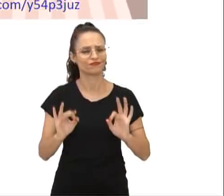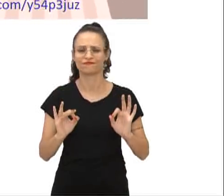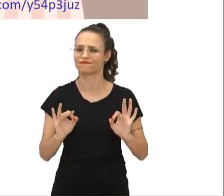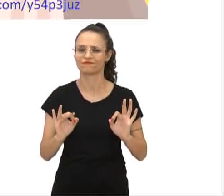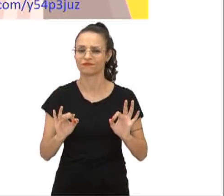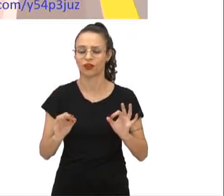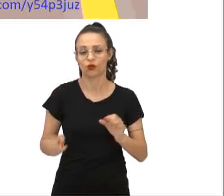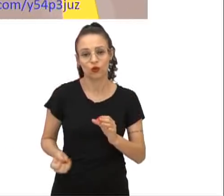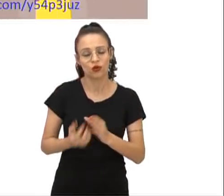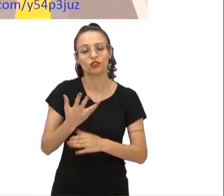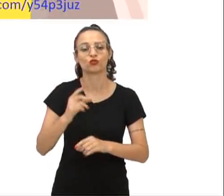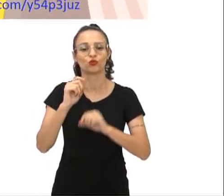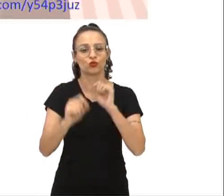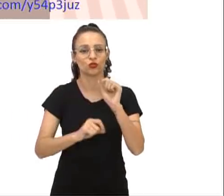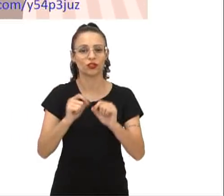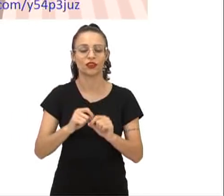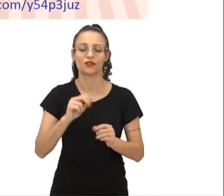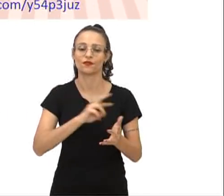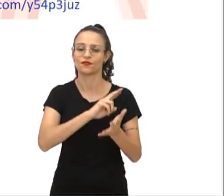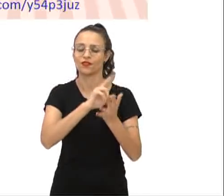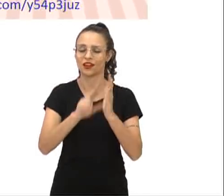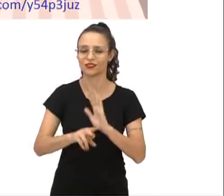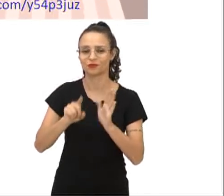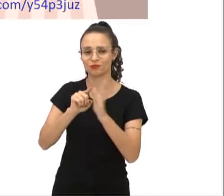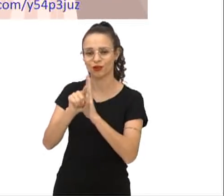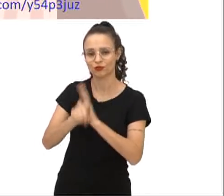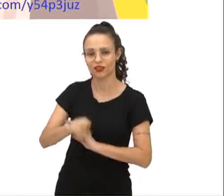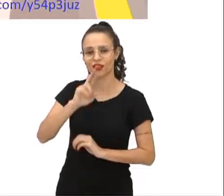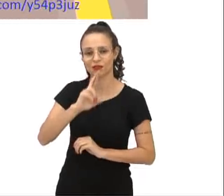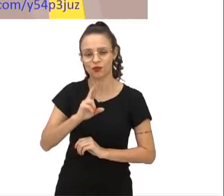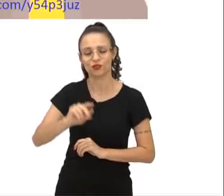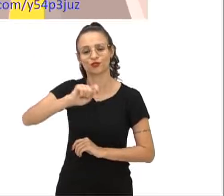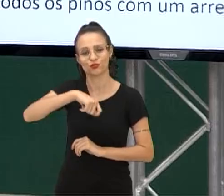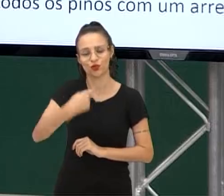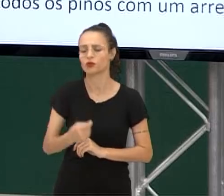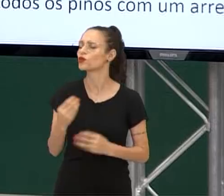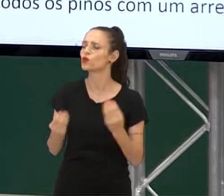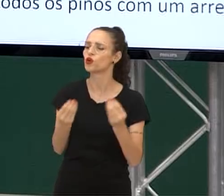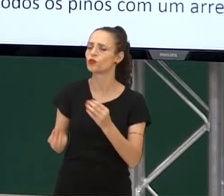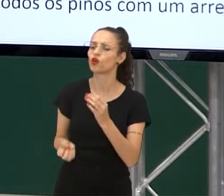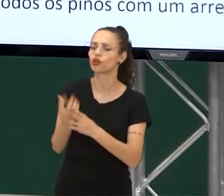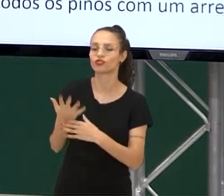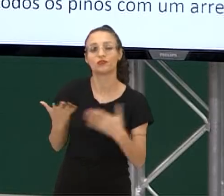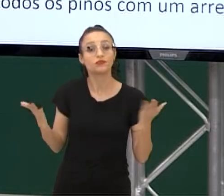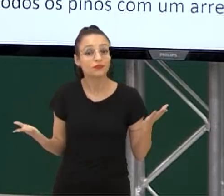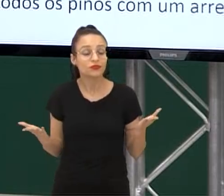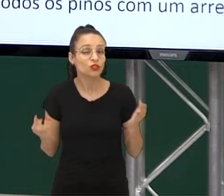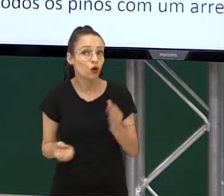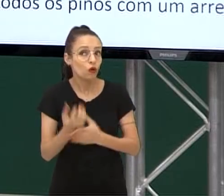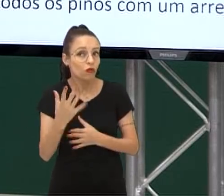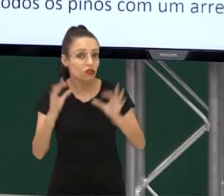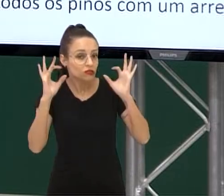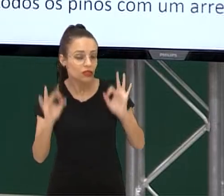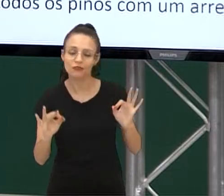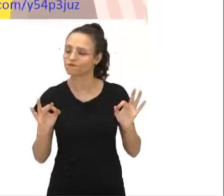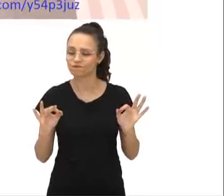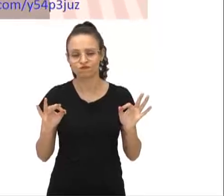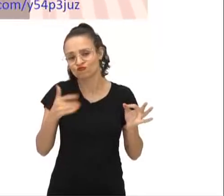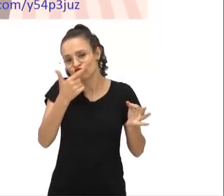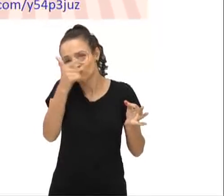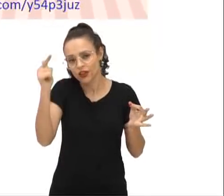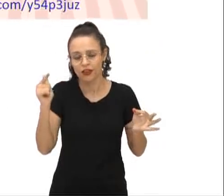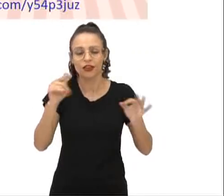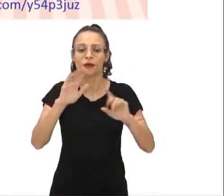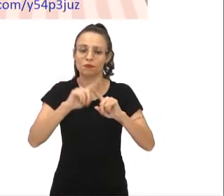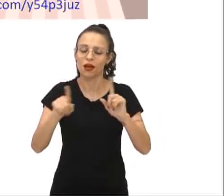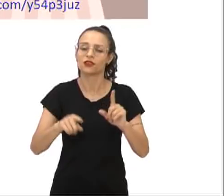que na origem incerta nós respondemos várias perguntas ali no chat que perguntavam da onde vem o boliche, né? Então, a sua origem é incerta, mas